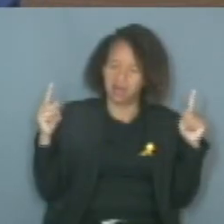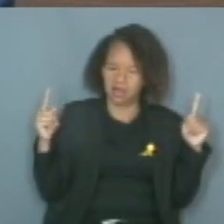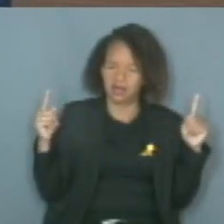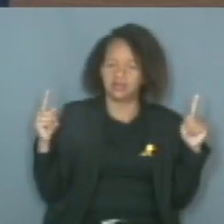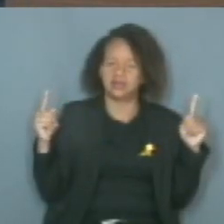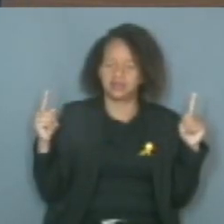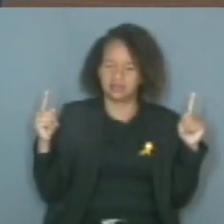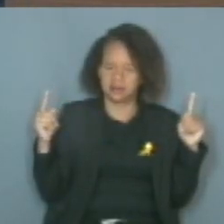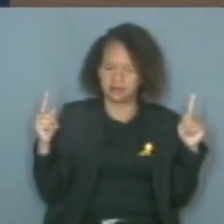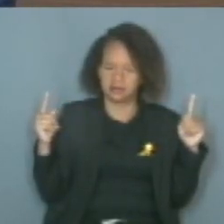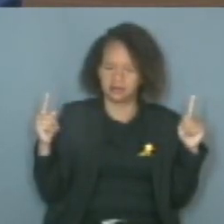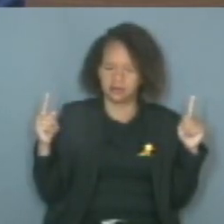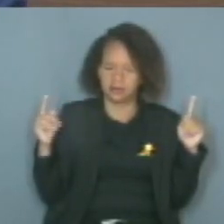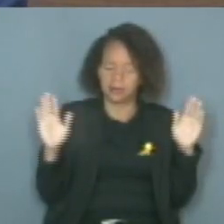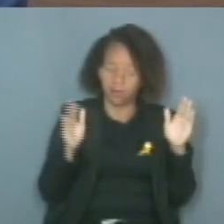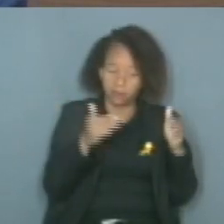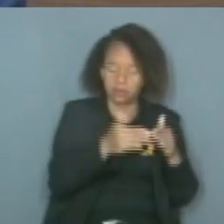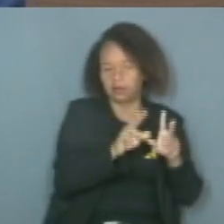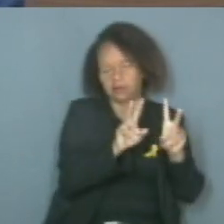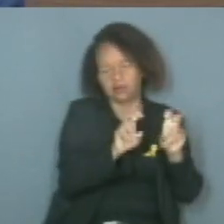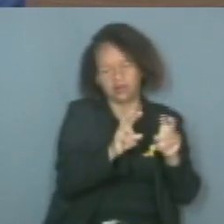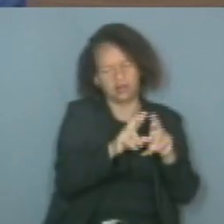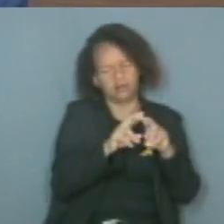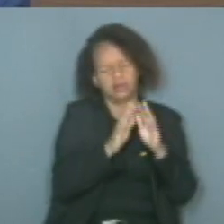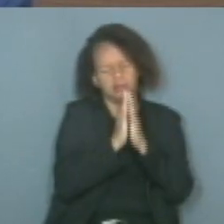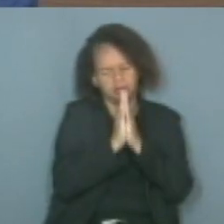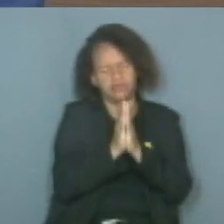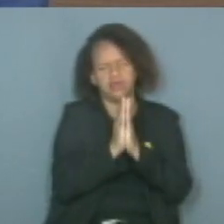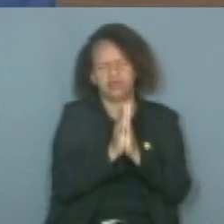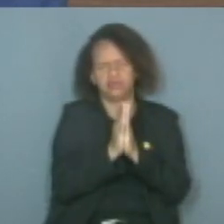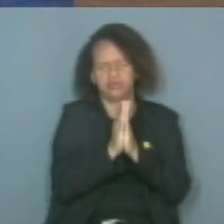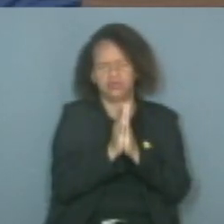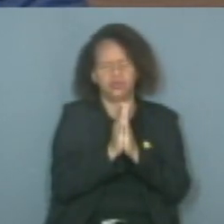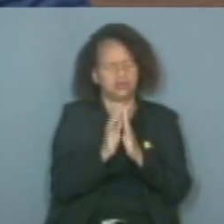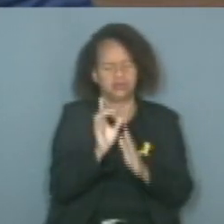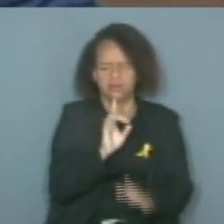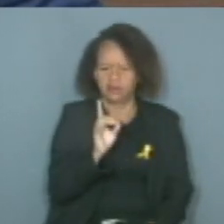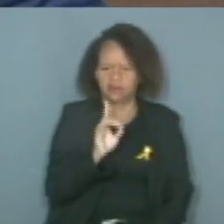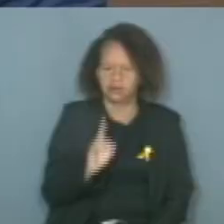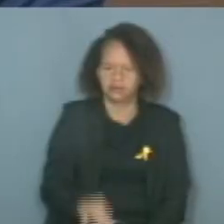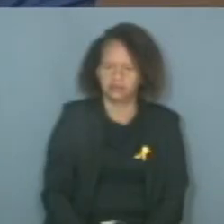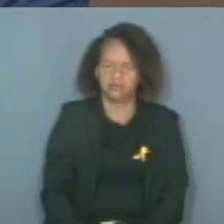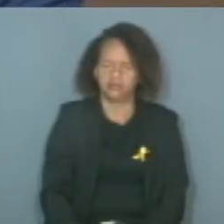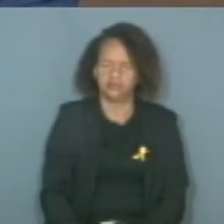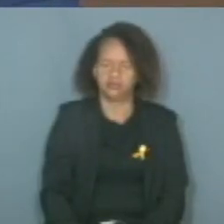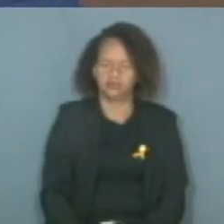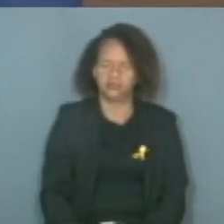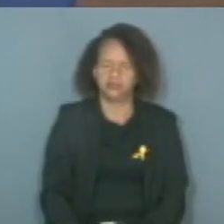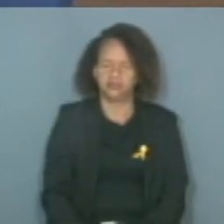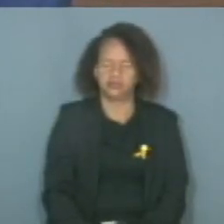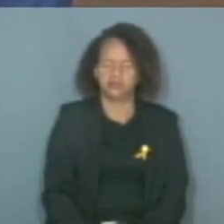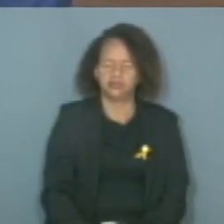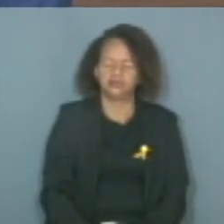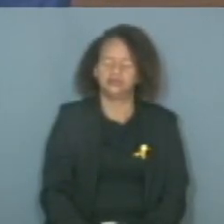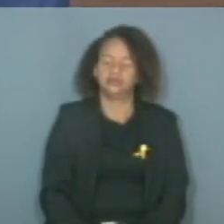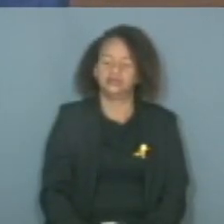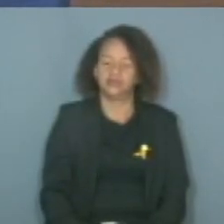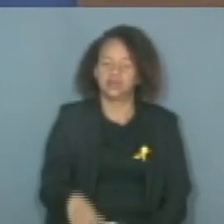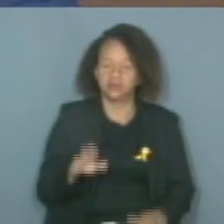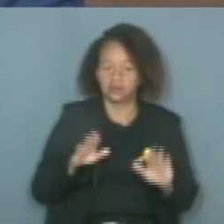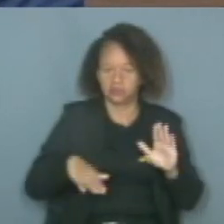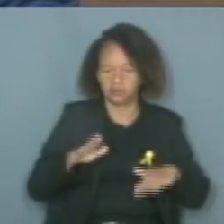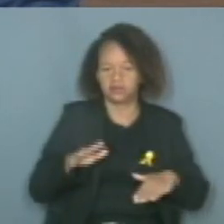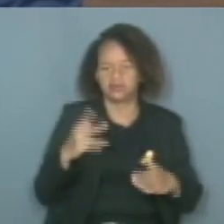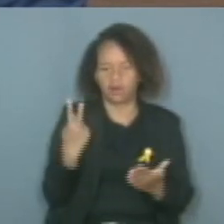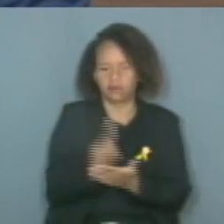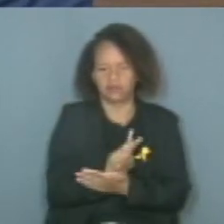muitas vezes... O teor do requerimento, Vossa Excelência, por favor. Mas eu estou falando sobre o requerimento, vereadora. Então, muitas vezes,